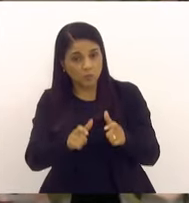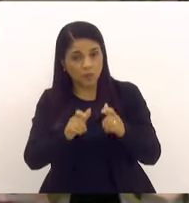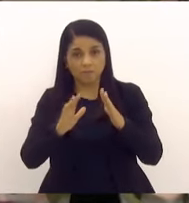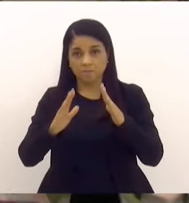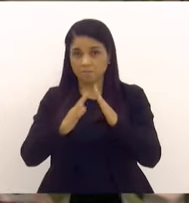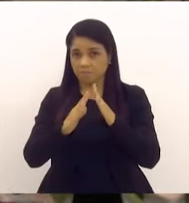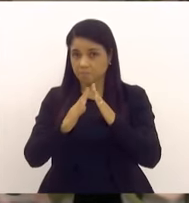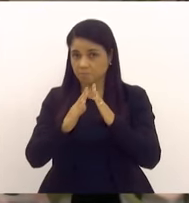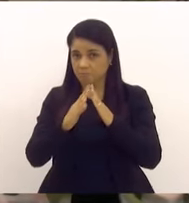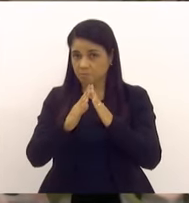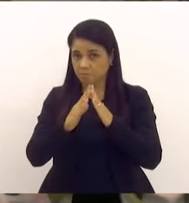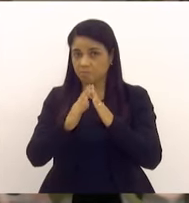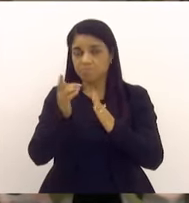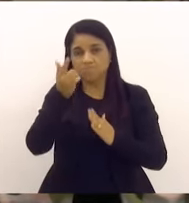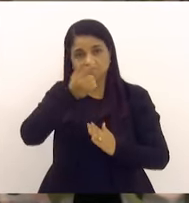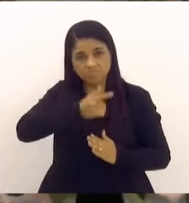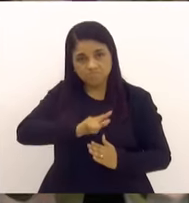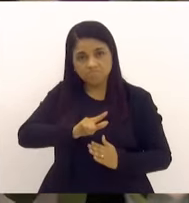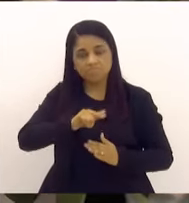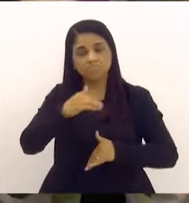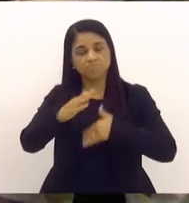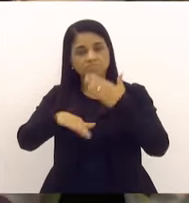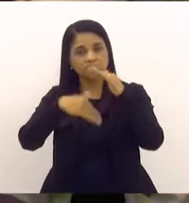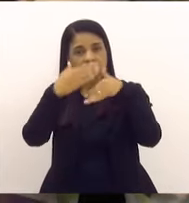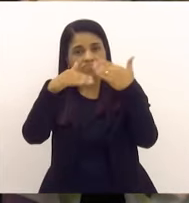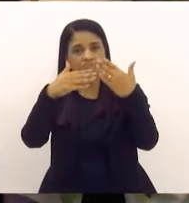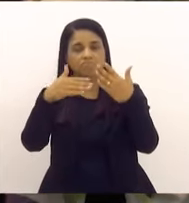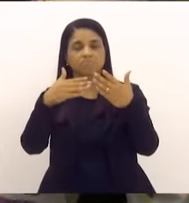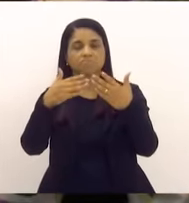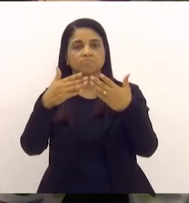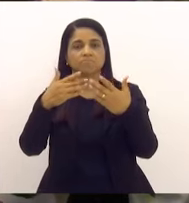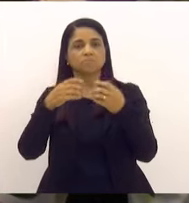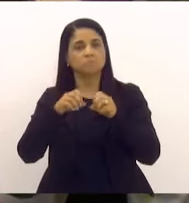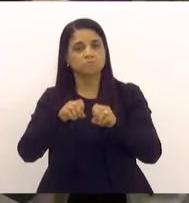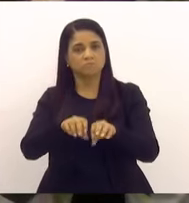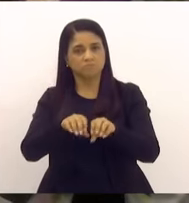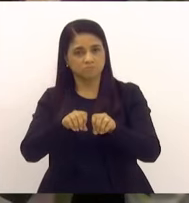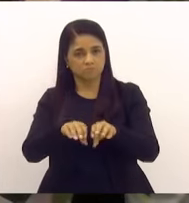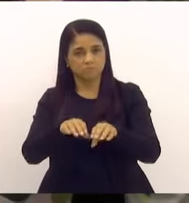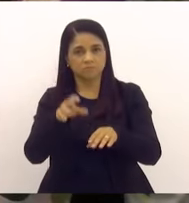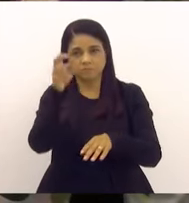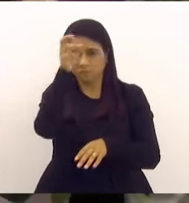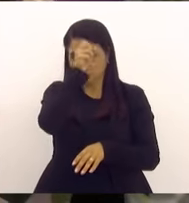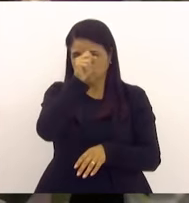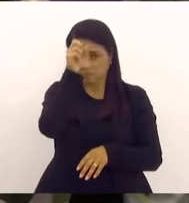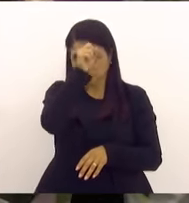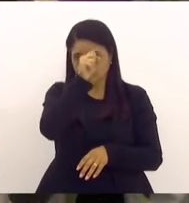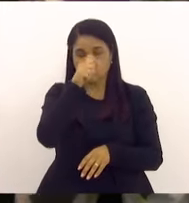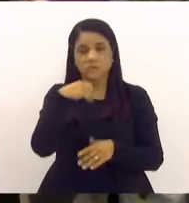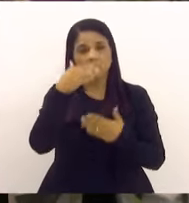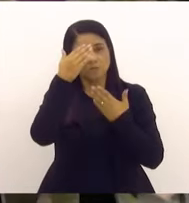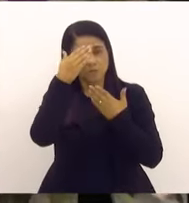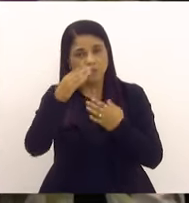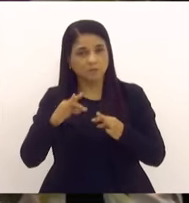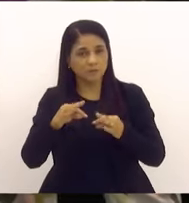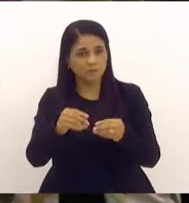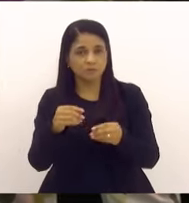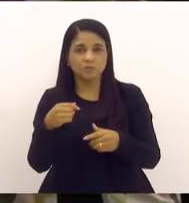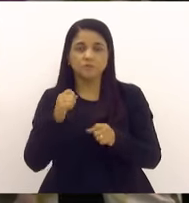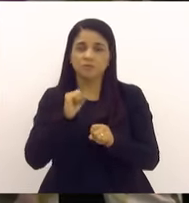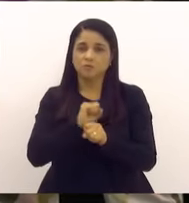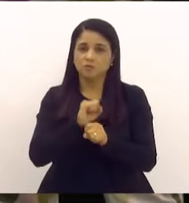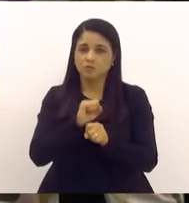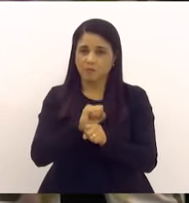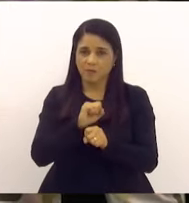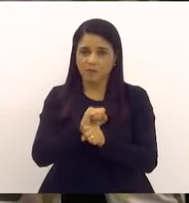morar também conseguem desenvolvimento melhor no ensino. Então, muito obrigado a todos e eu espero que rapidamente, senhor